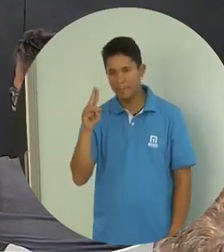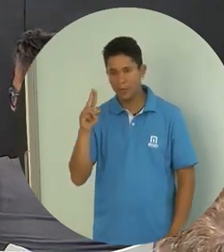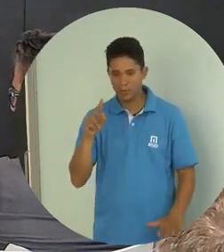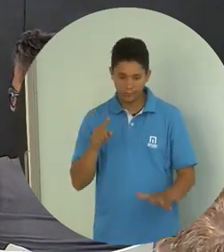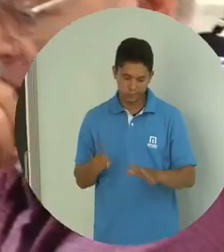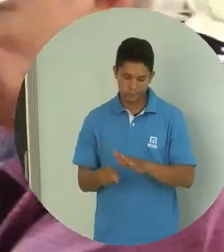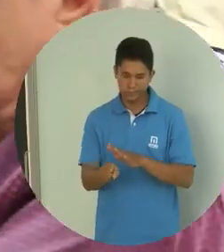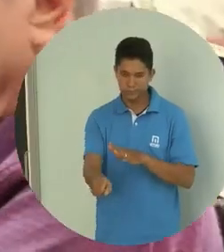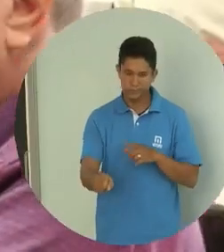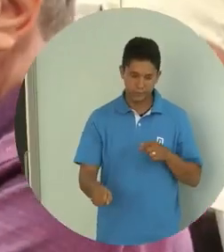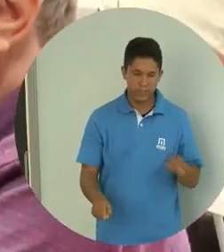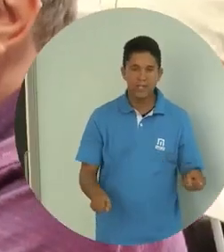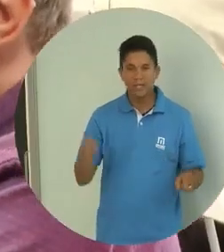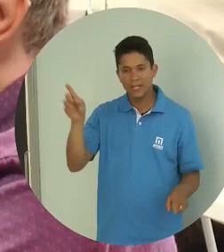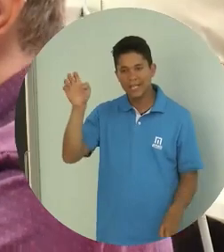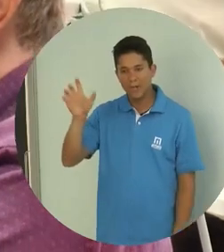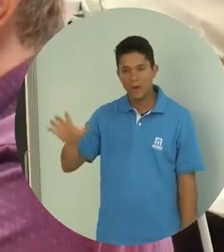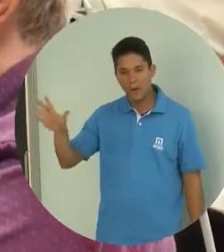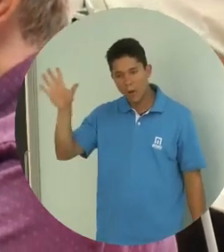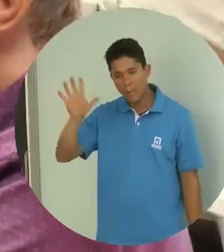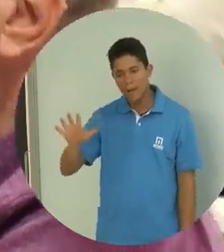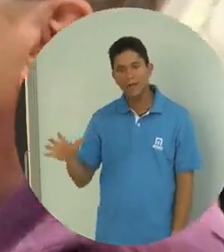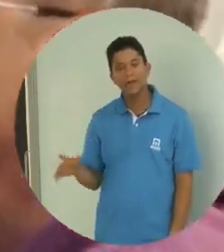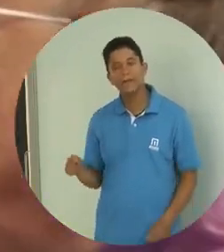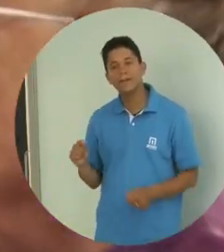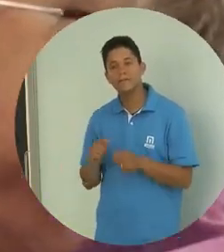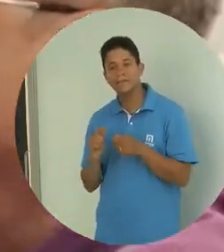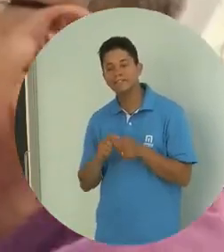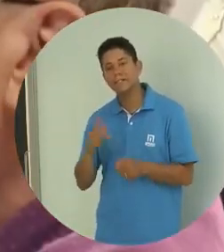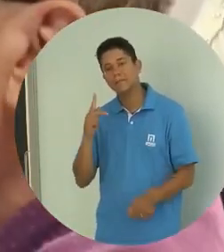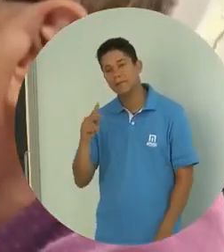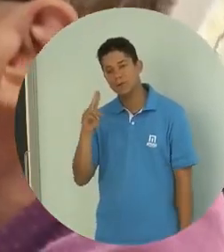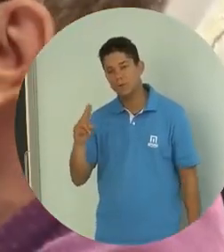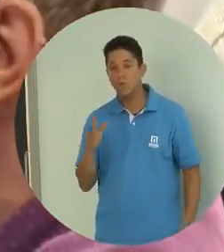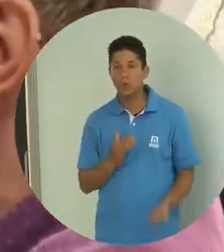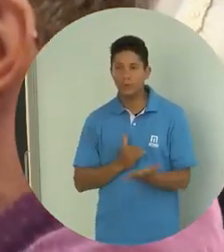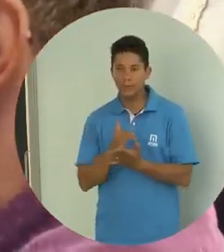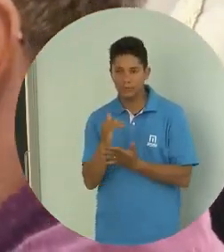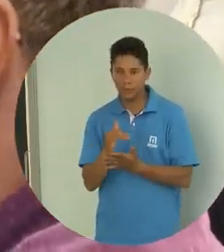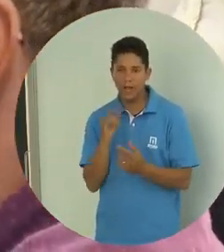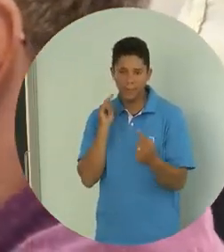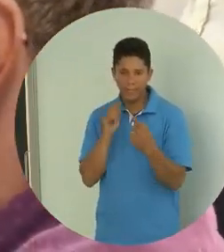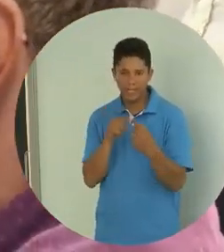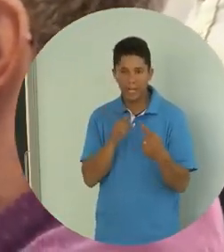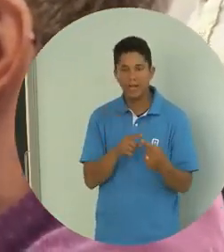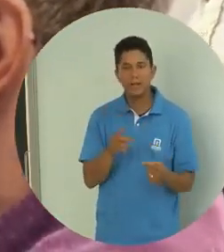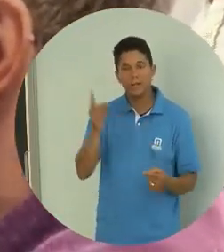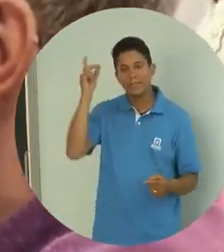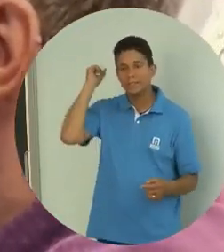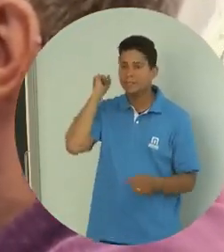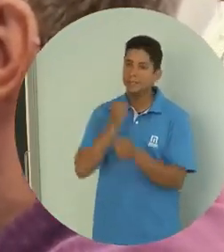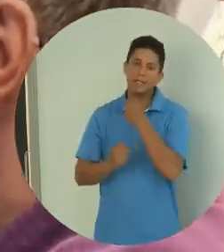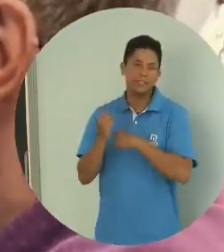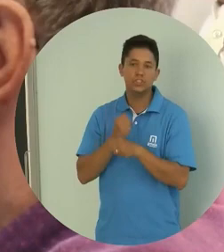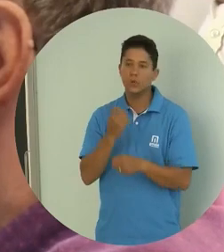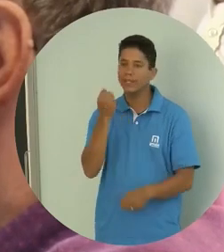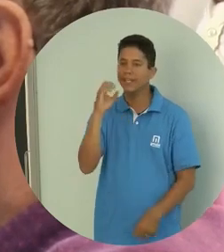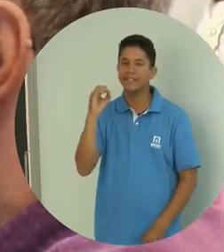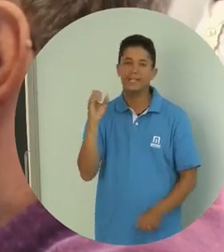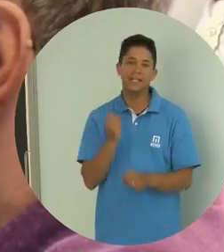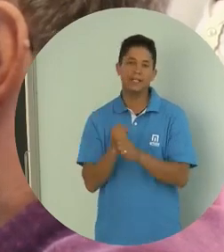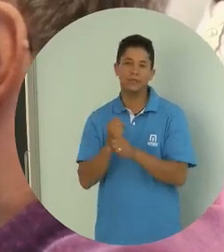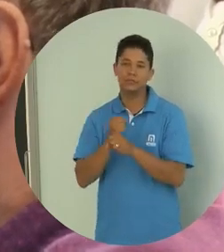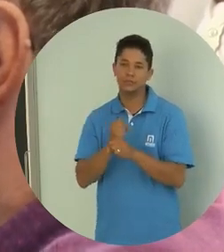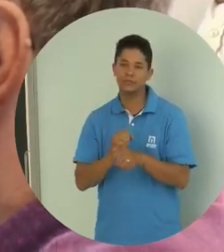Tem dados, né, da Europa que o poliuretano, quando começou a ser aplicado, já tem mais de 80 anos e